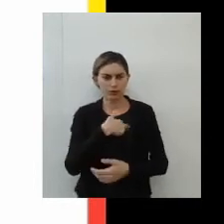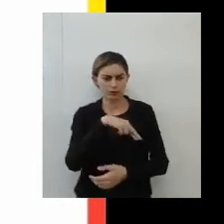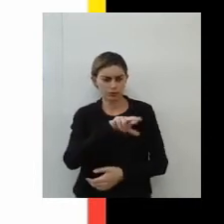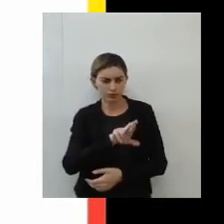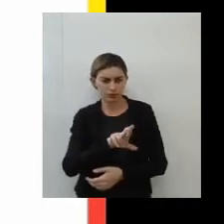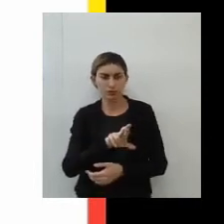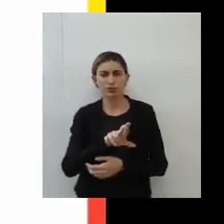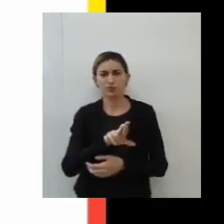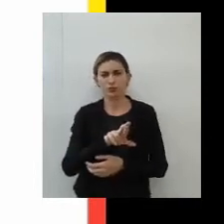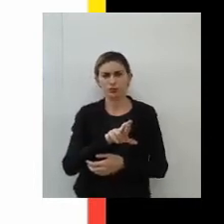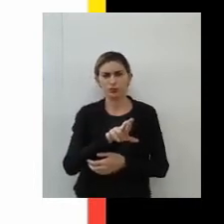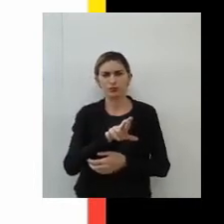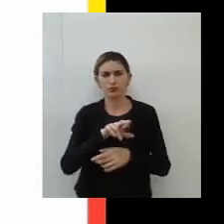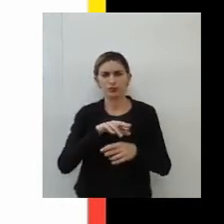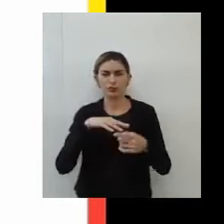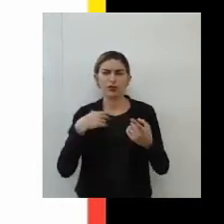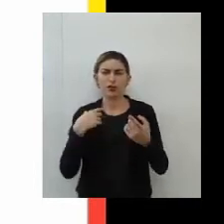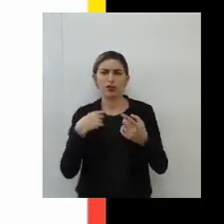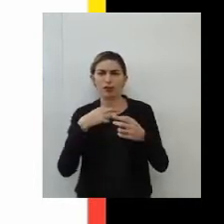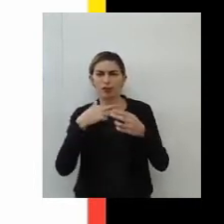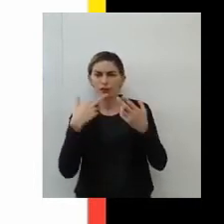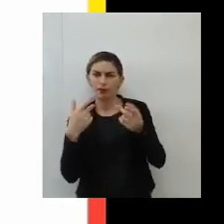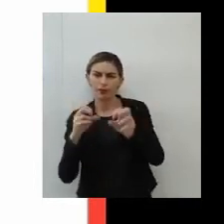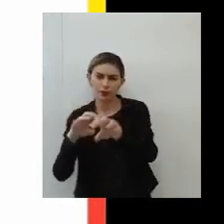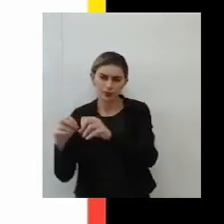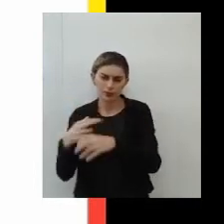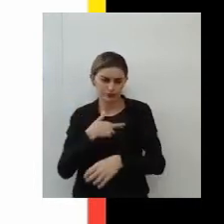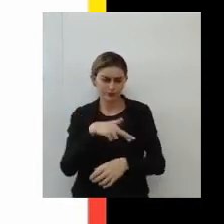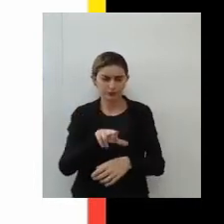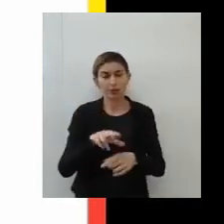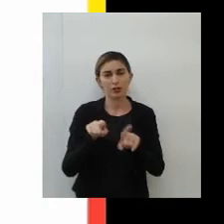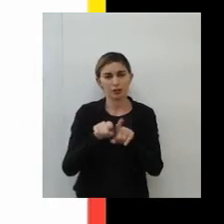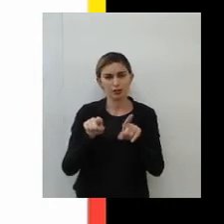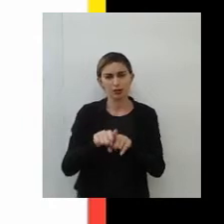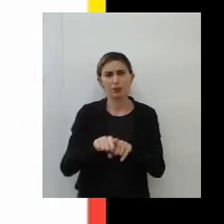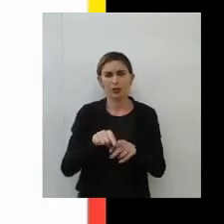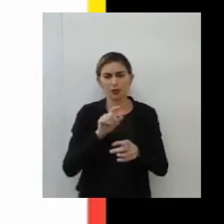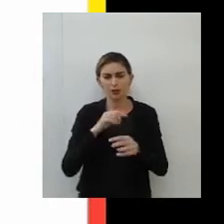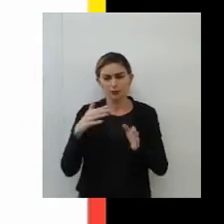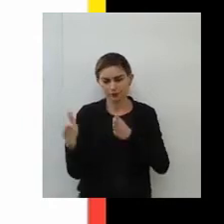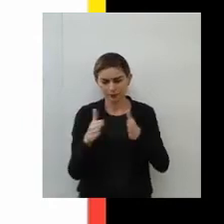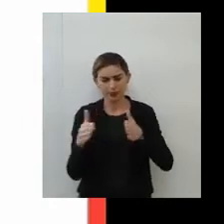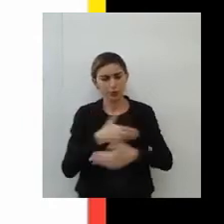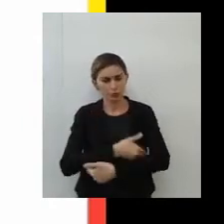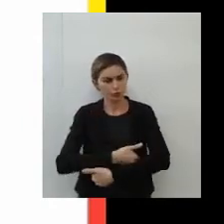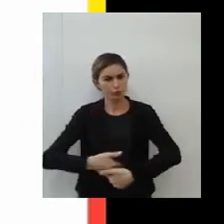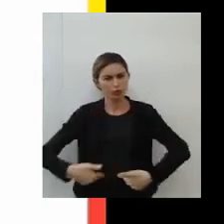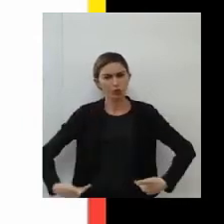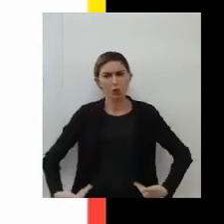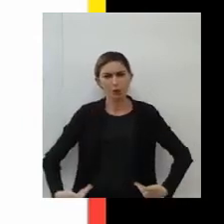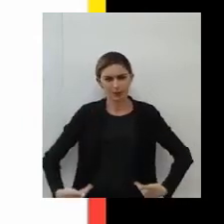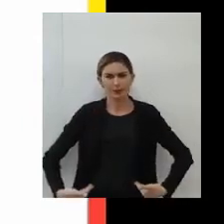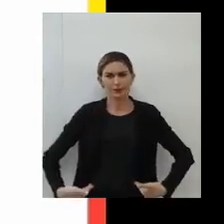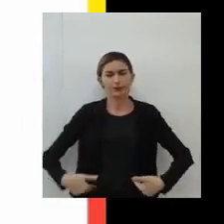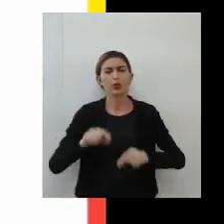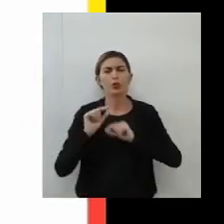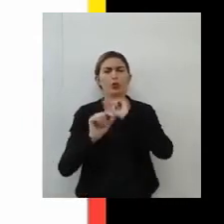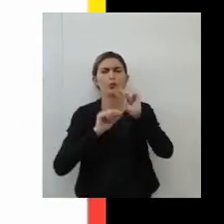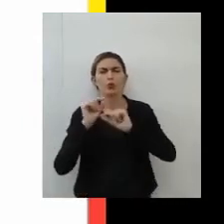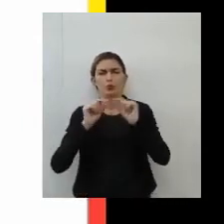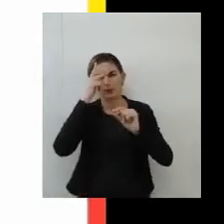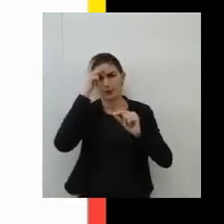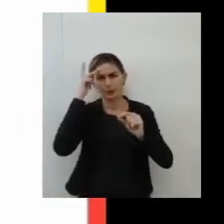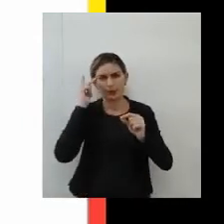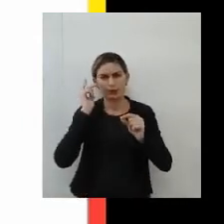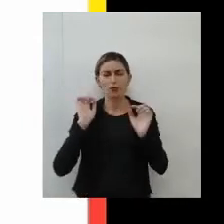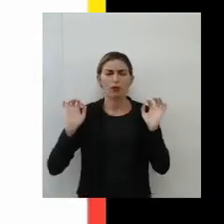com os medievais e você pega já o período da Grande Fome. O que é que o pessoal vai fazer? Corre em massa